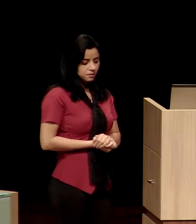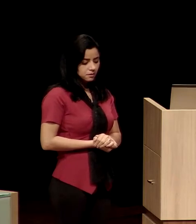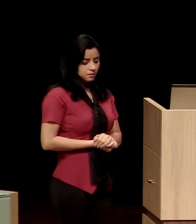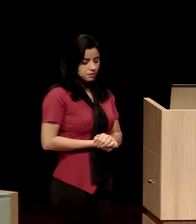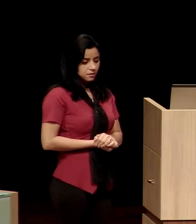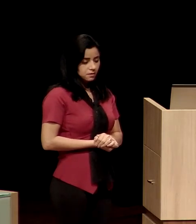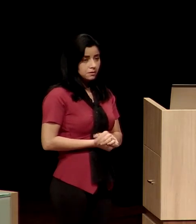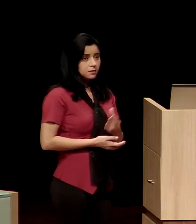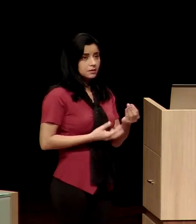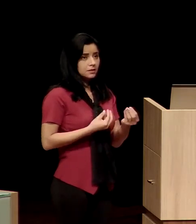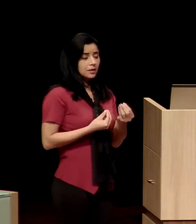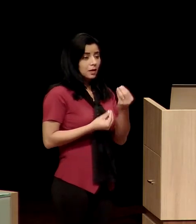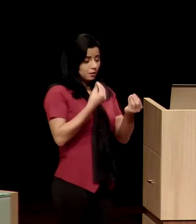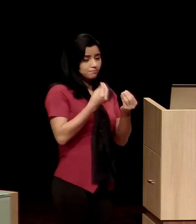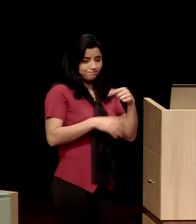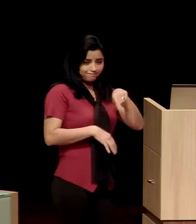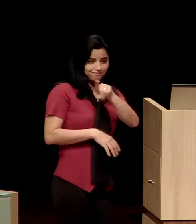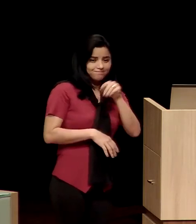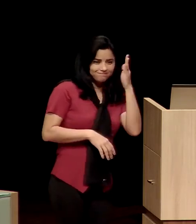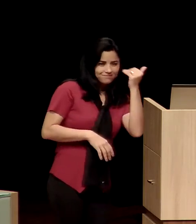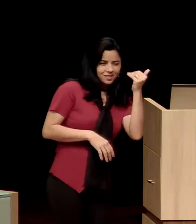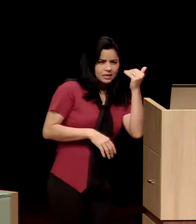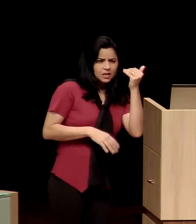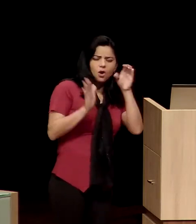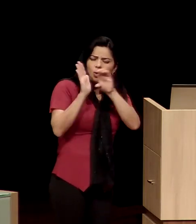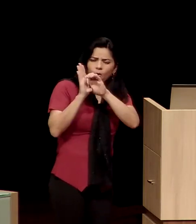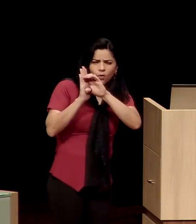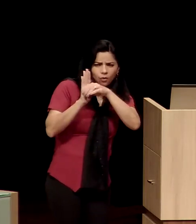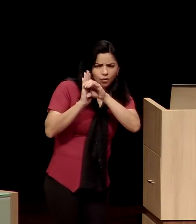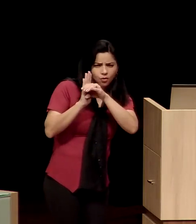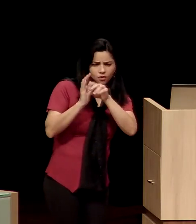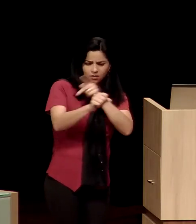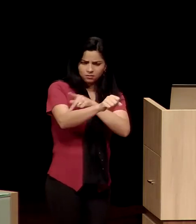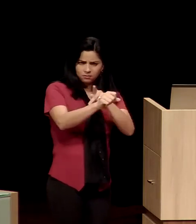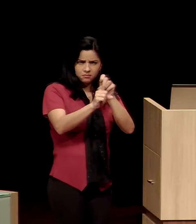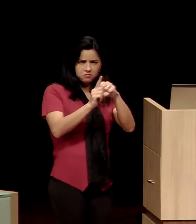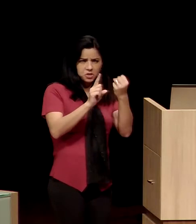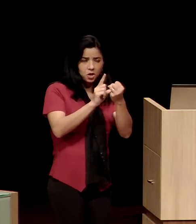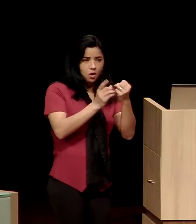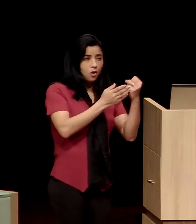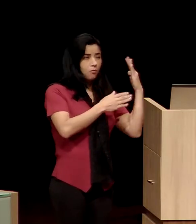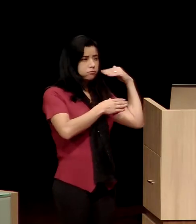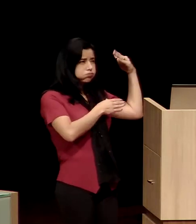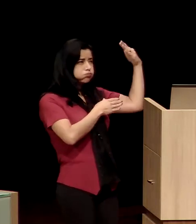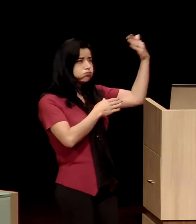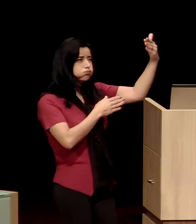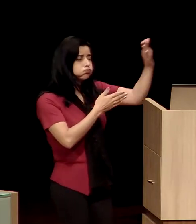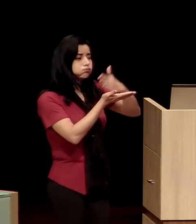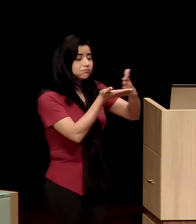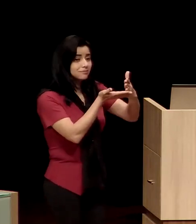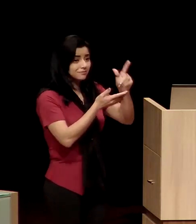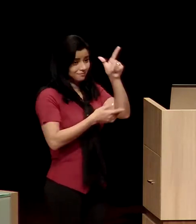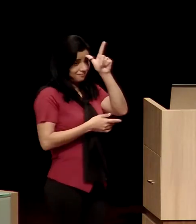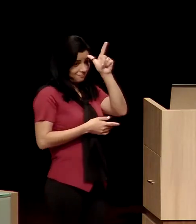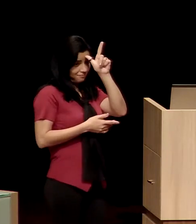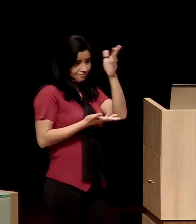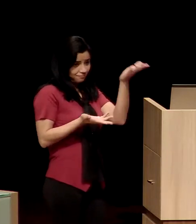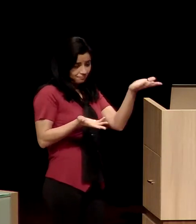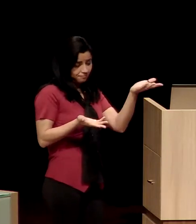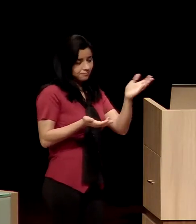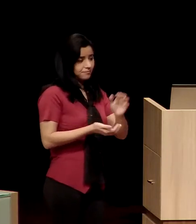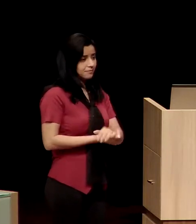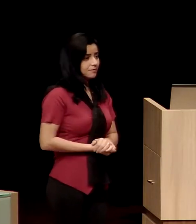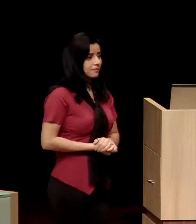first. Como já sabemos que esse conceito de pedagogia social começou lá na Alemanha. So since